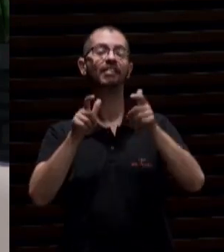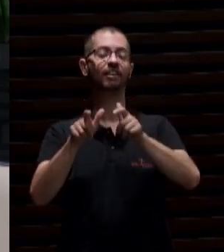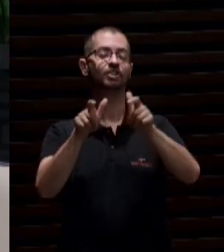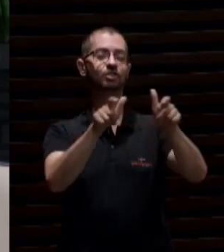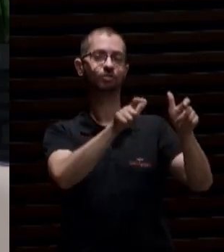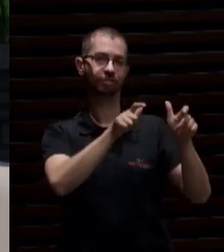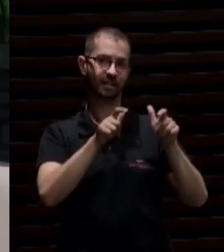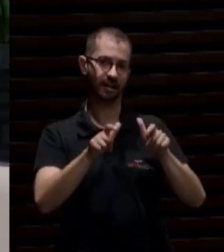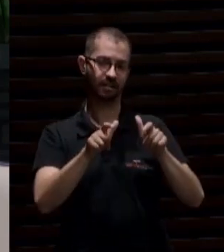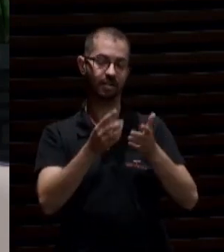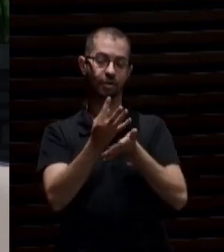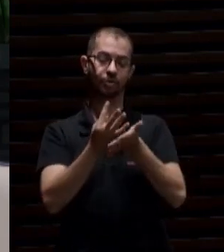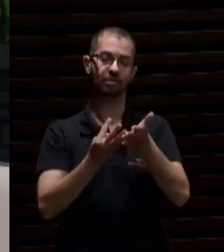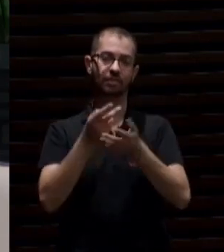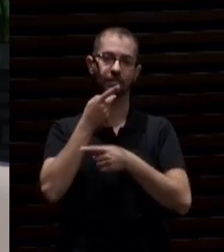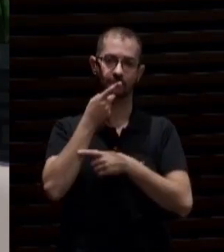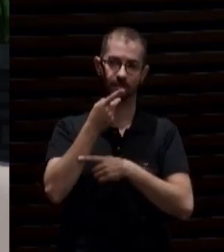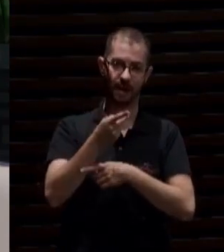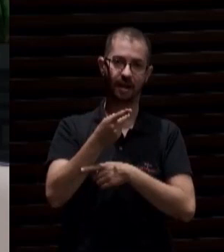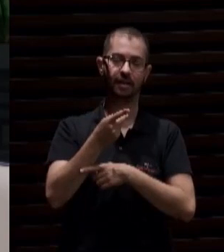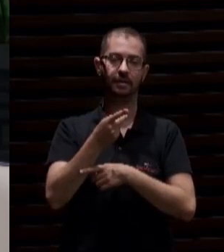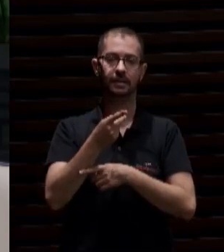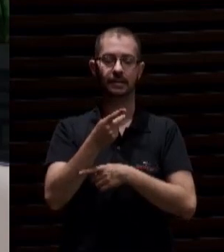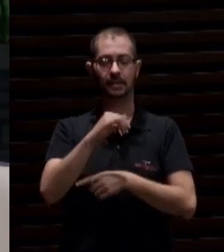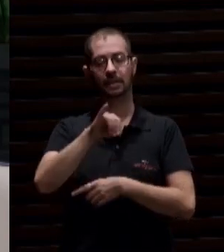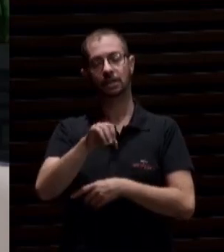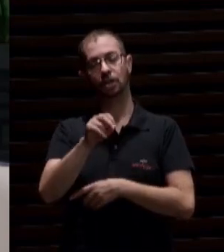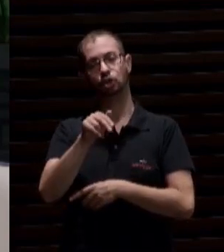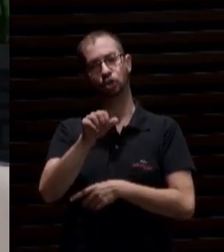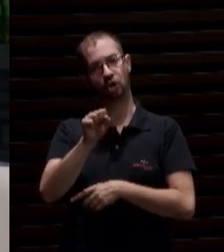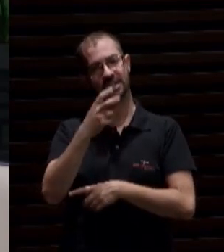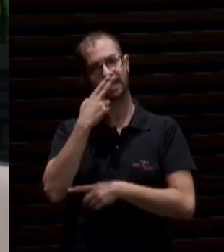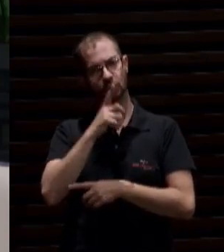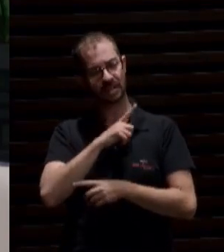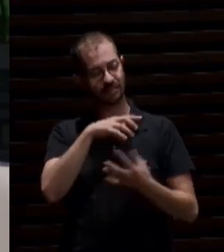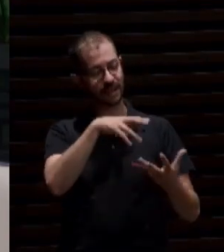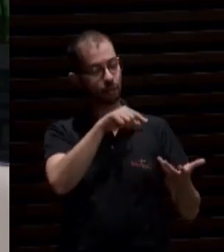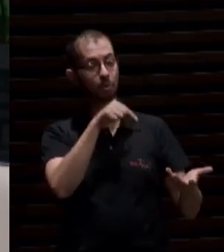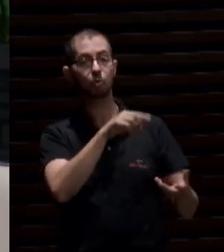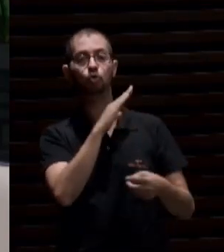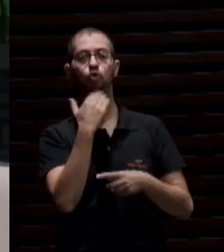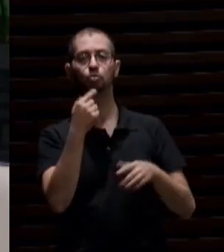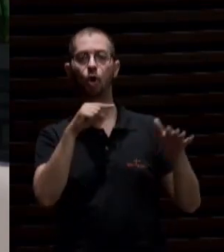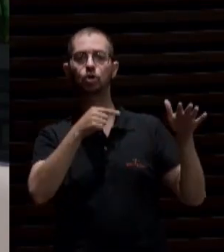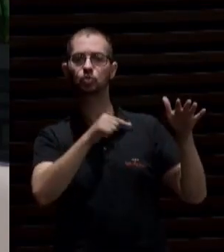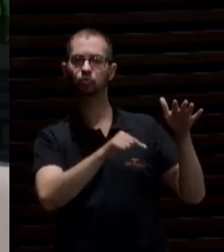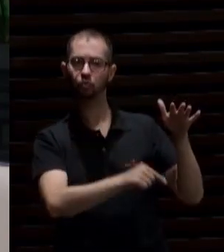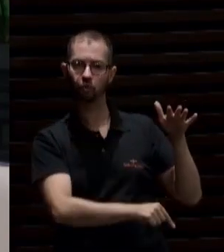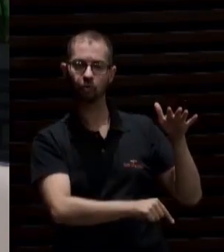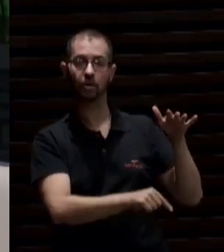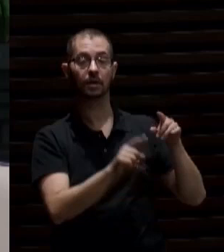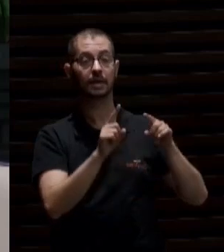O texto nos fala que Jonas ele entendia que realmente ele estava indo para o mundo dos mortos, para o Hades. E ele fala